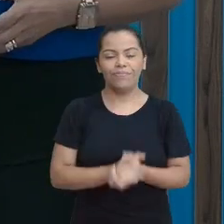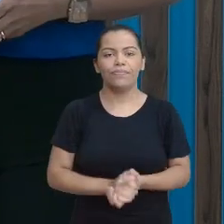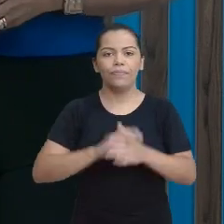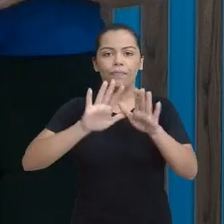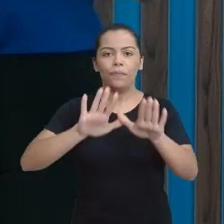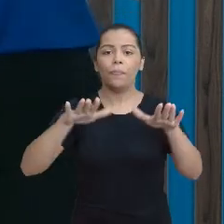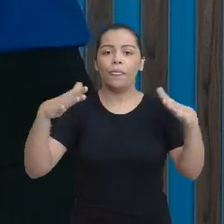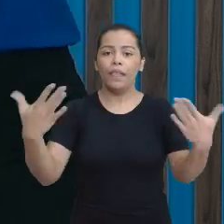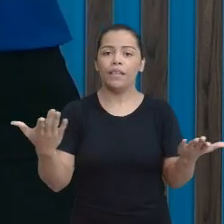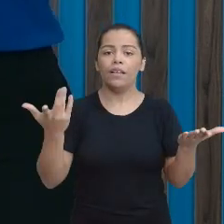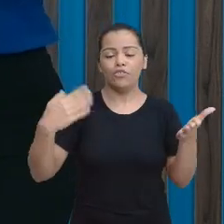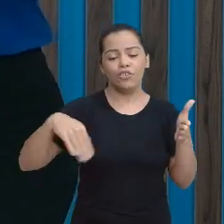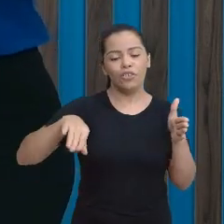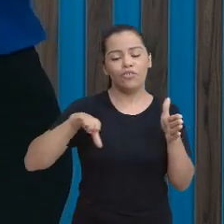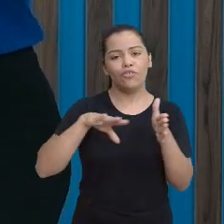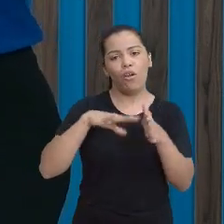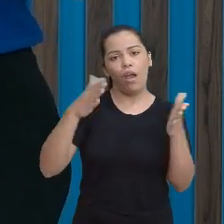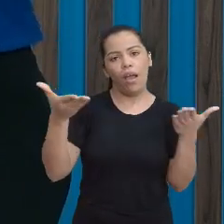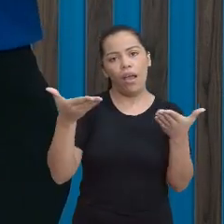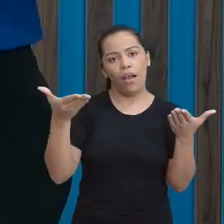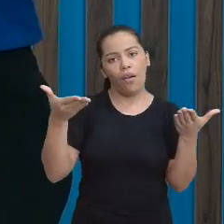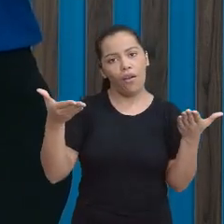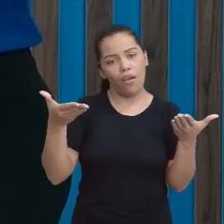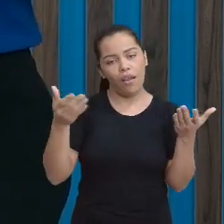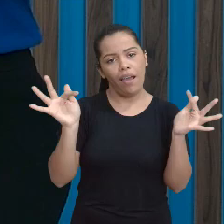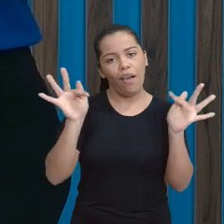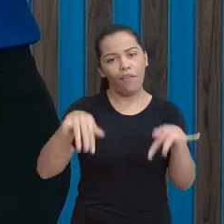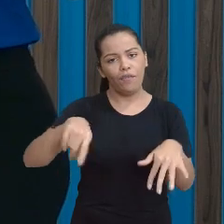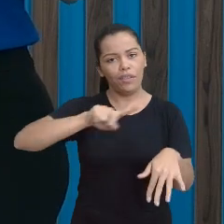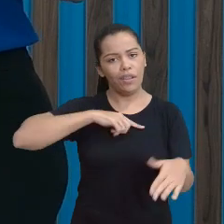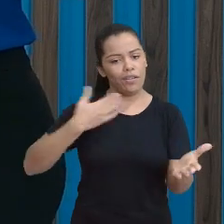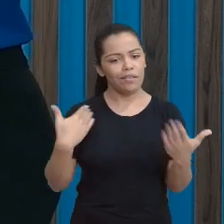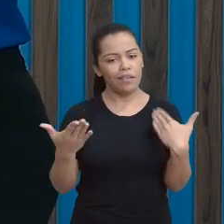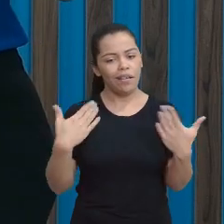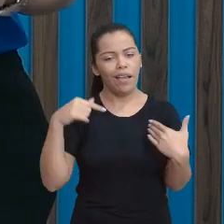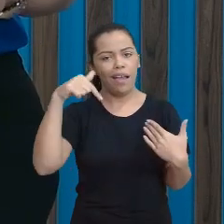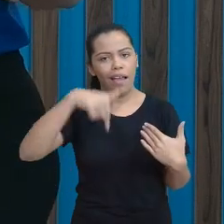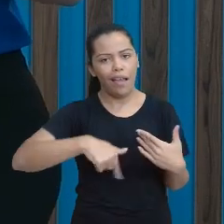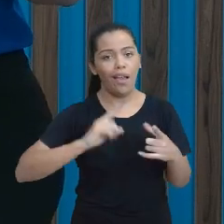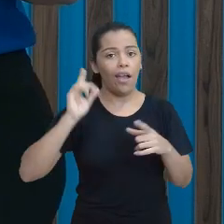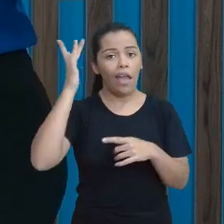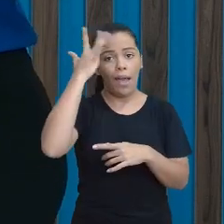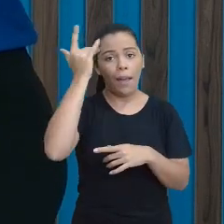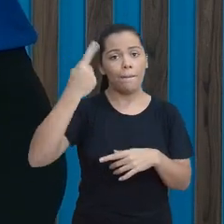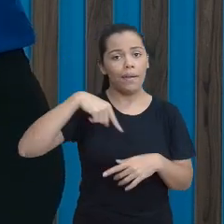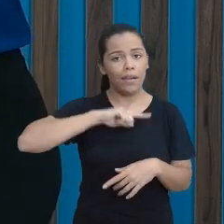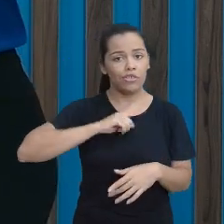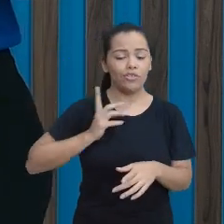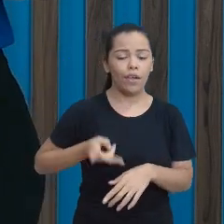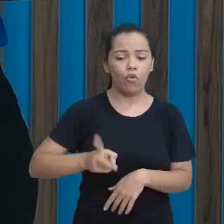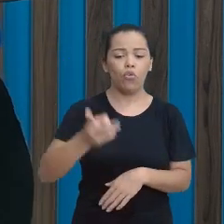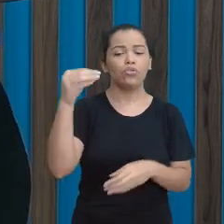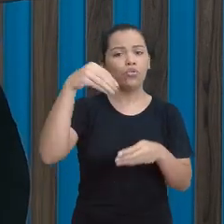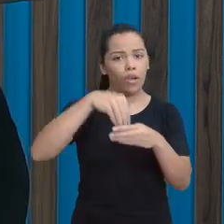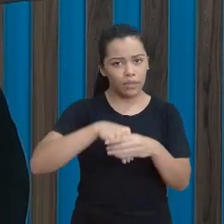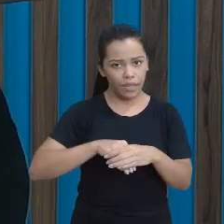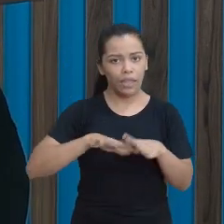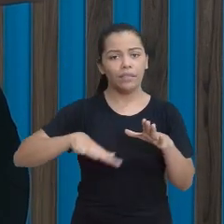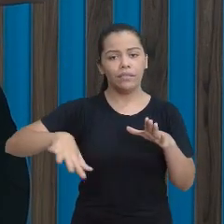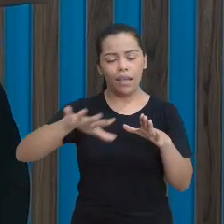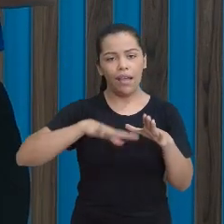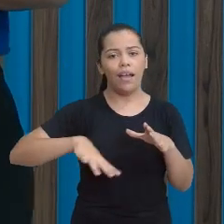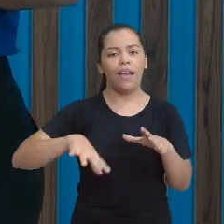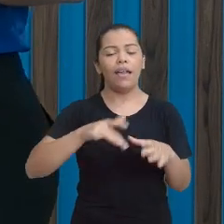Então, chegamos ao fim da nossa conversa de hoje. Amanhã nós vamos continuar dentro dessa temática de saúde mental